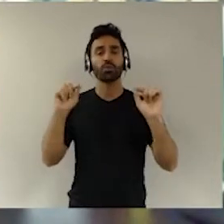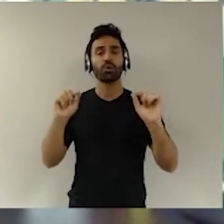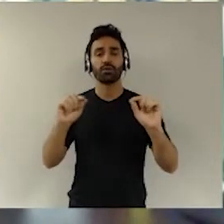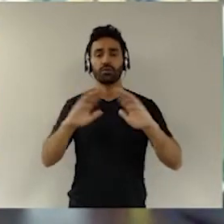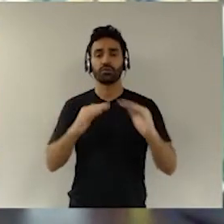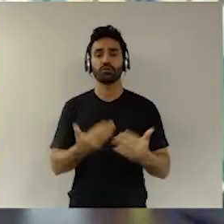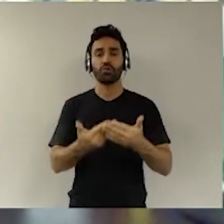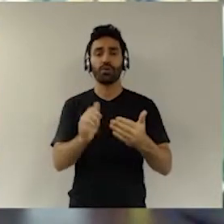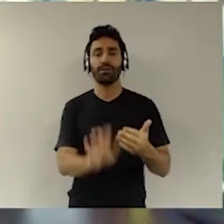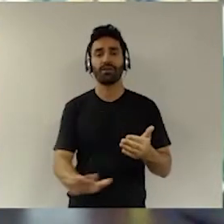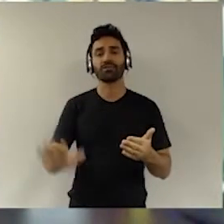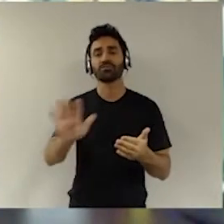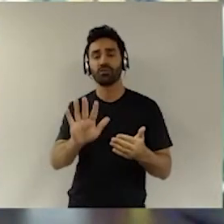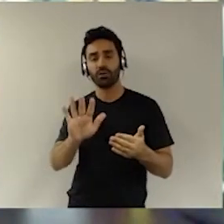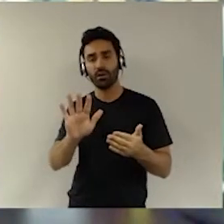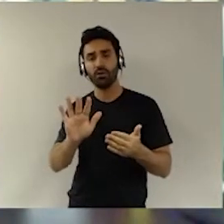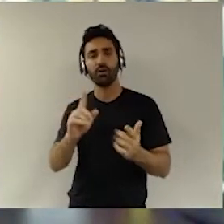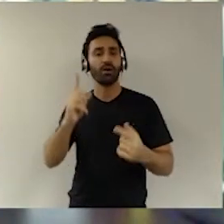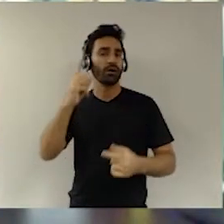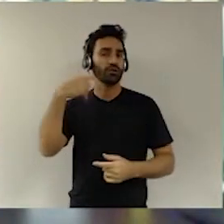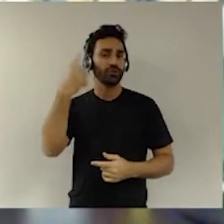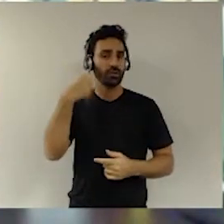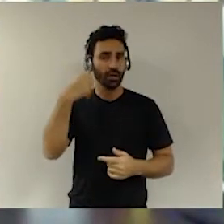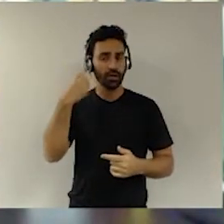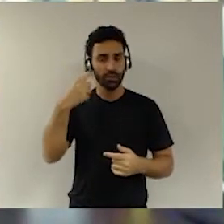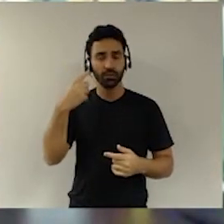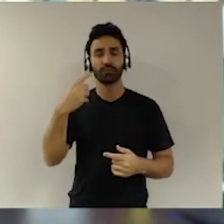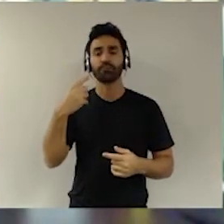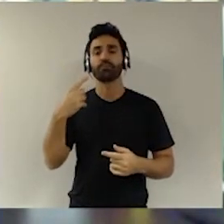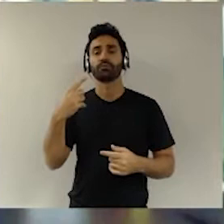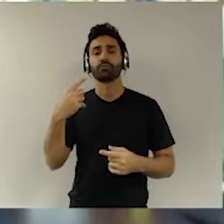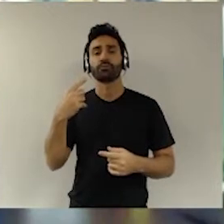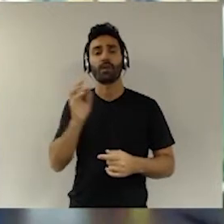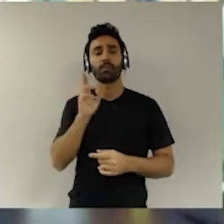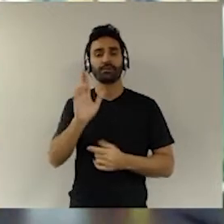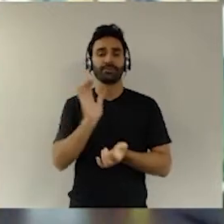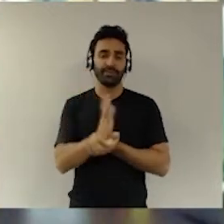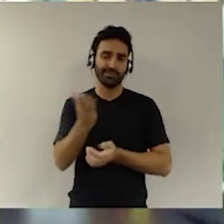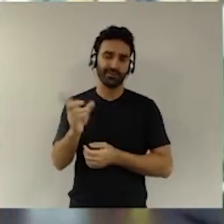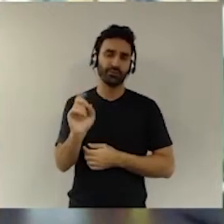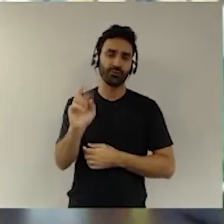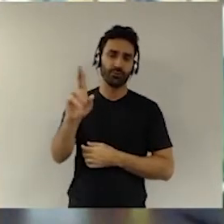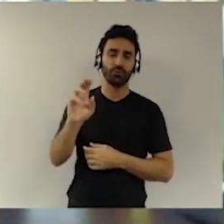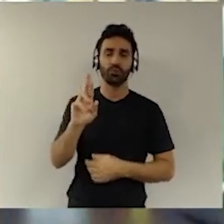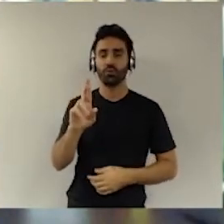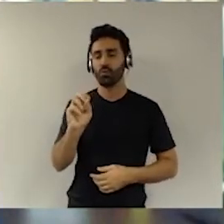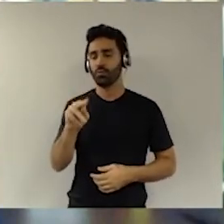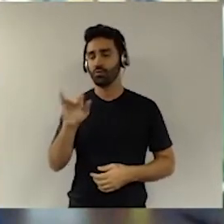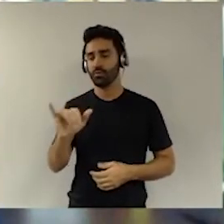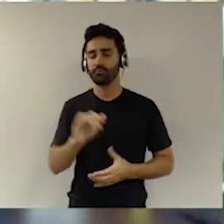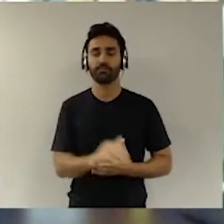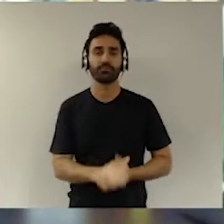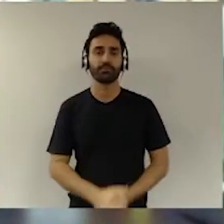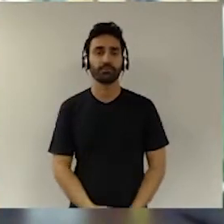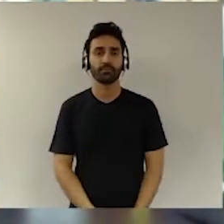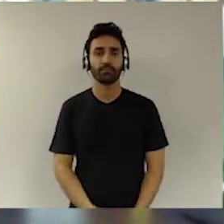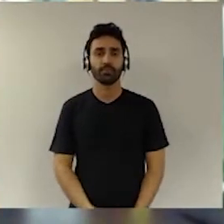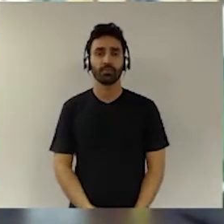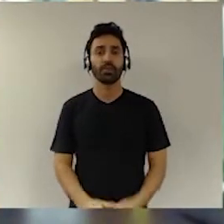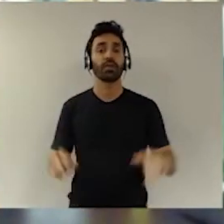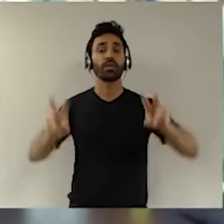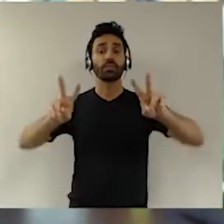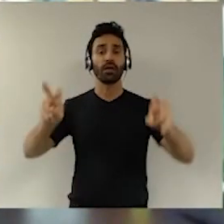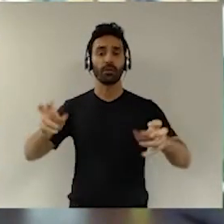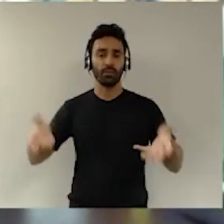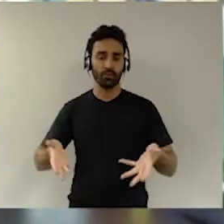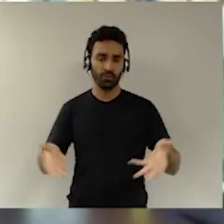Escola Nacional da Advocacia, em nome do doutor Rony. O tema